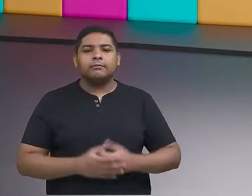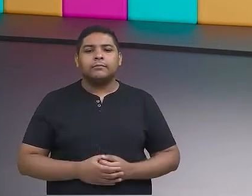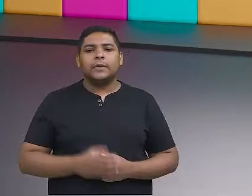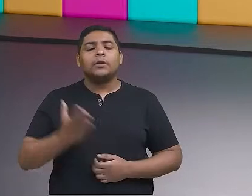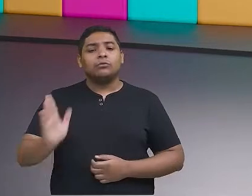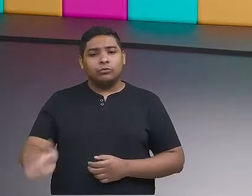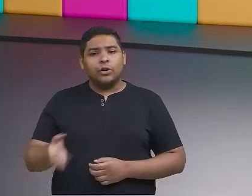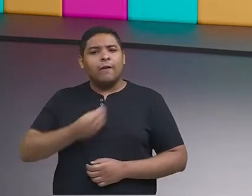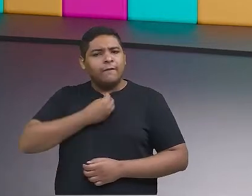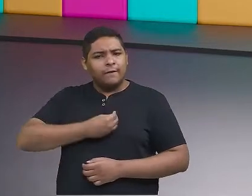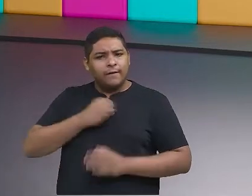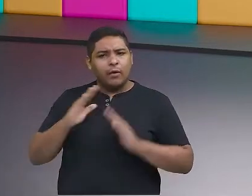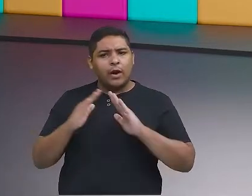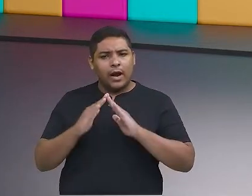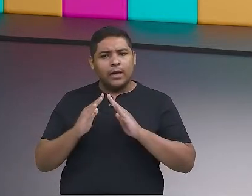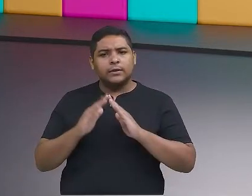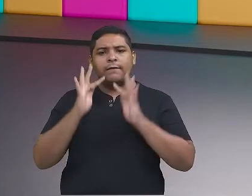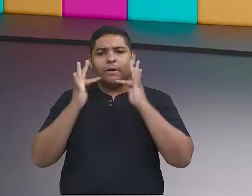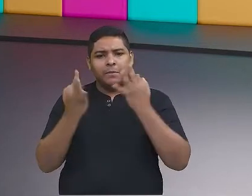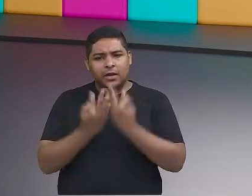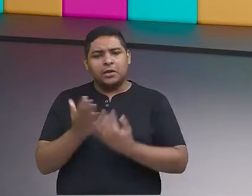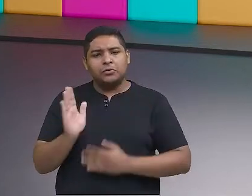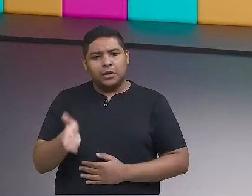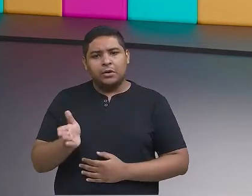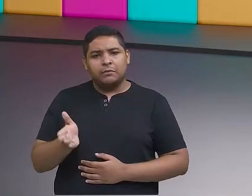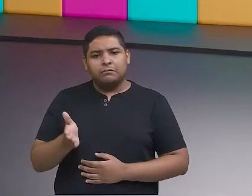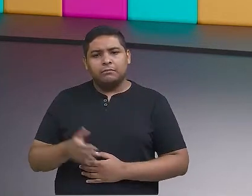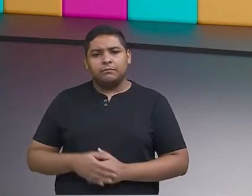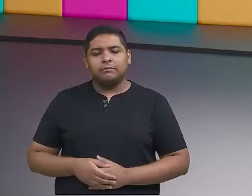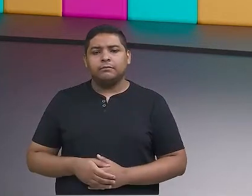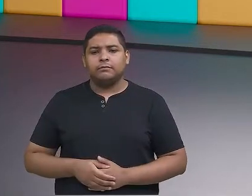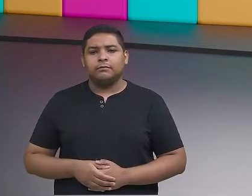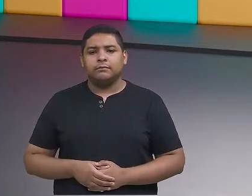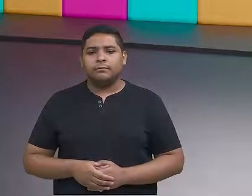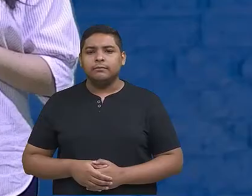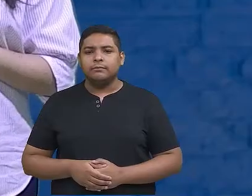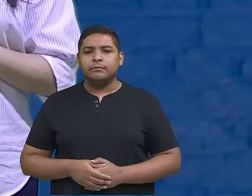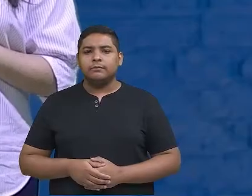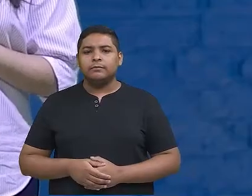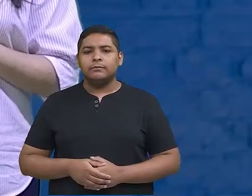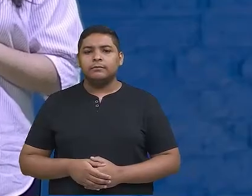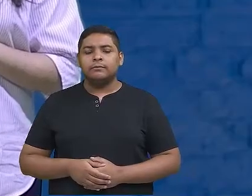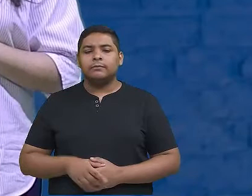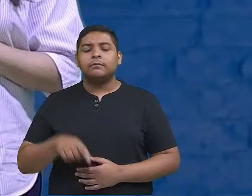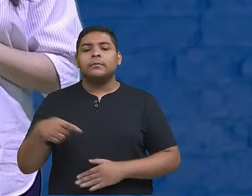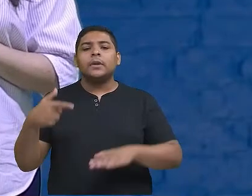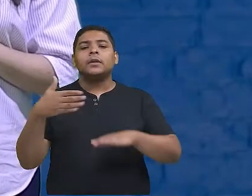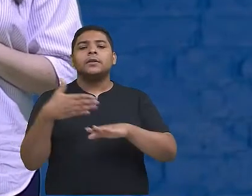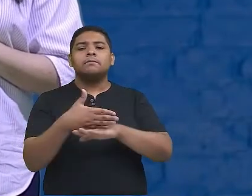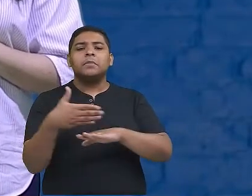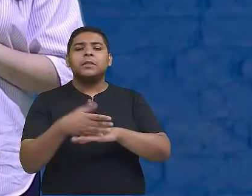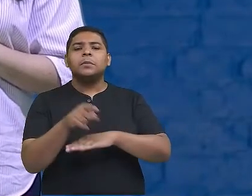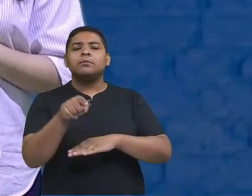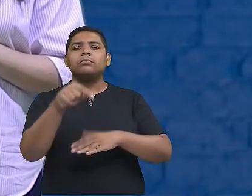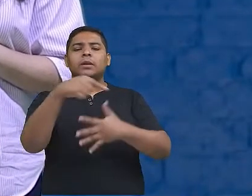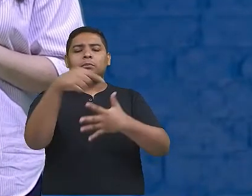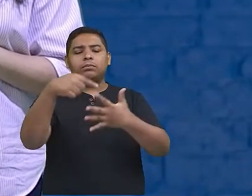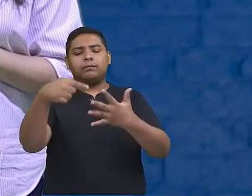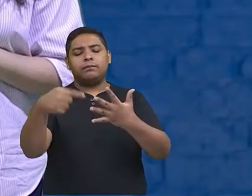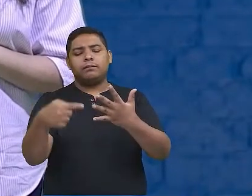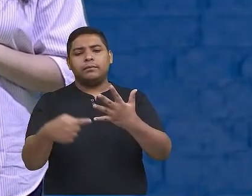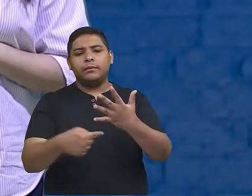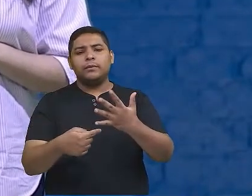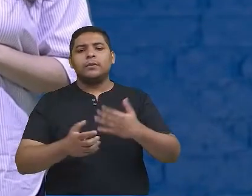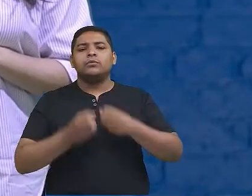casa? E aí? Essa participação aqui do generoso. Será que está tão difícil